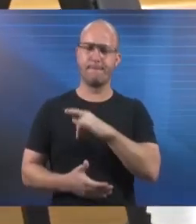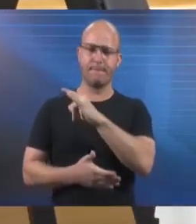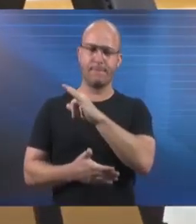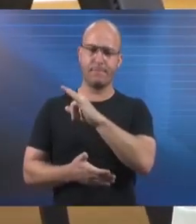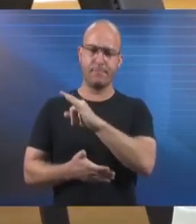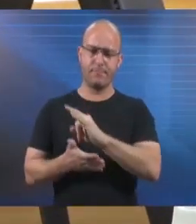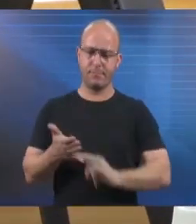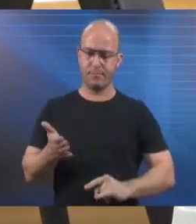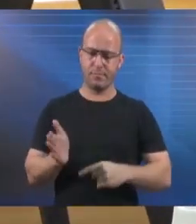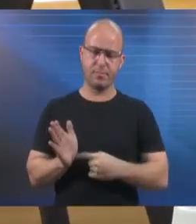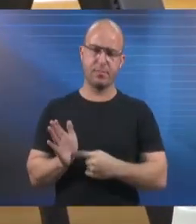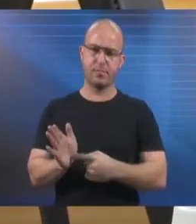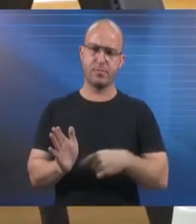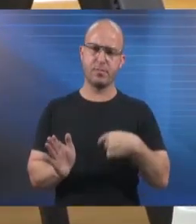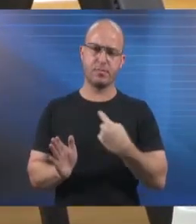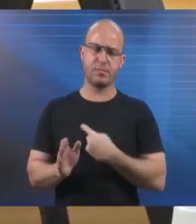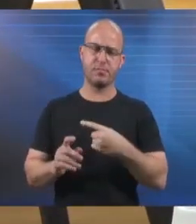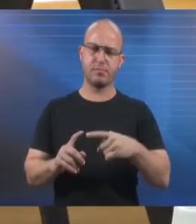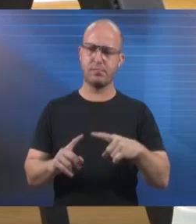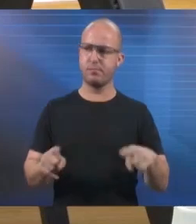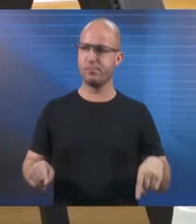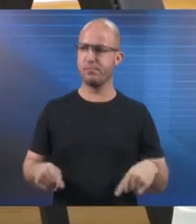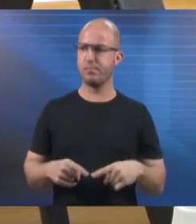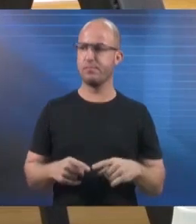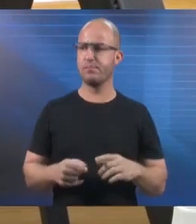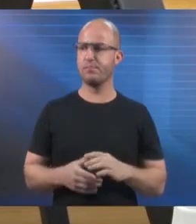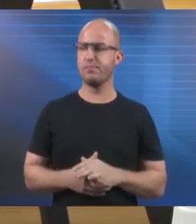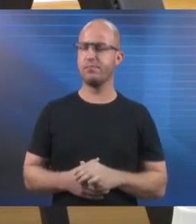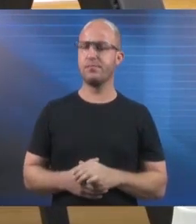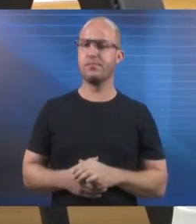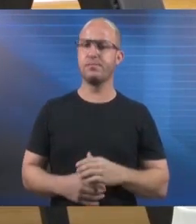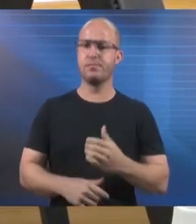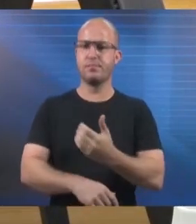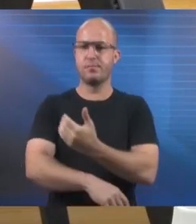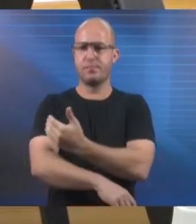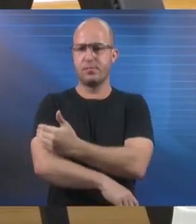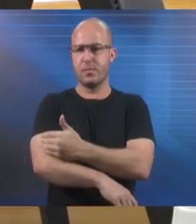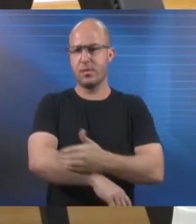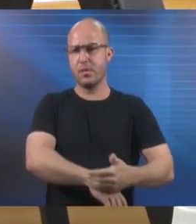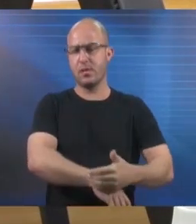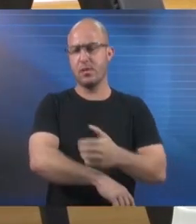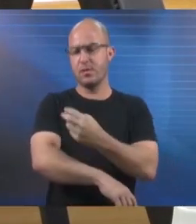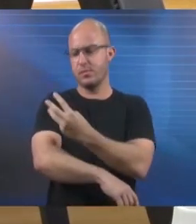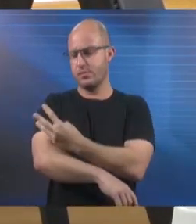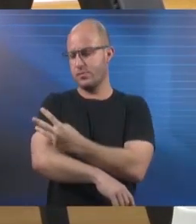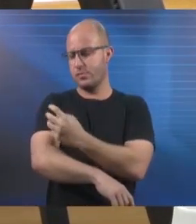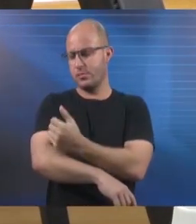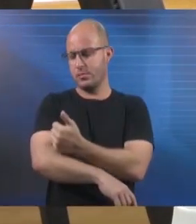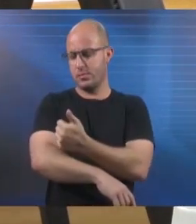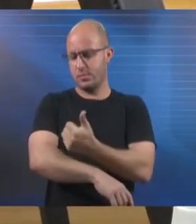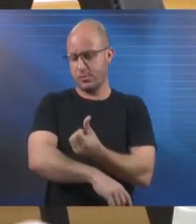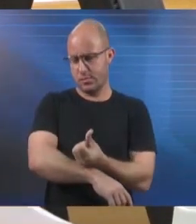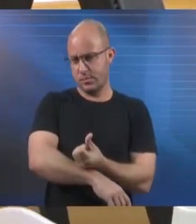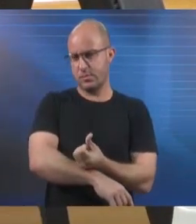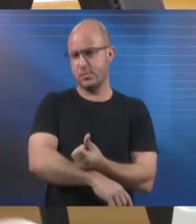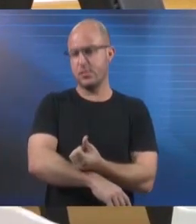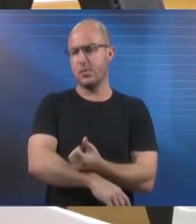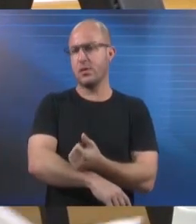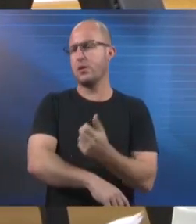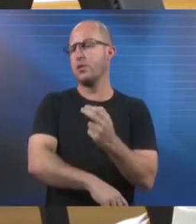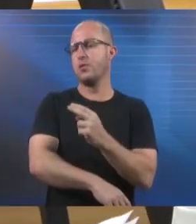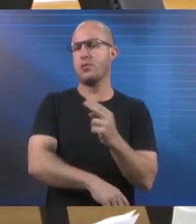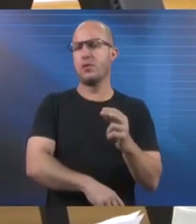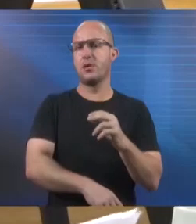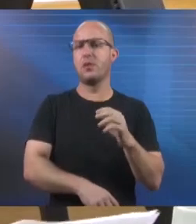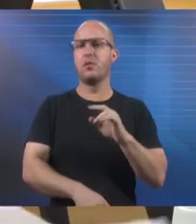requerimento do nosso gabinete em relação à Rodovia 316 a famosa Estrada de